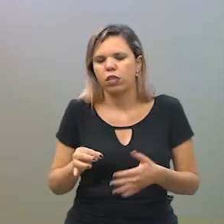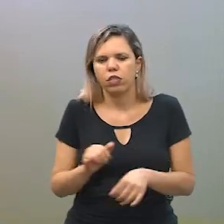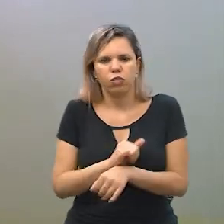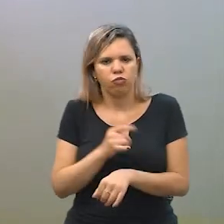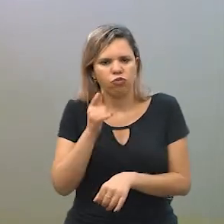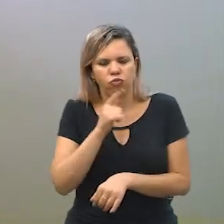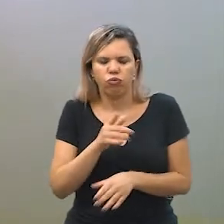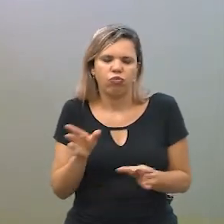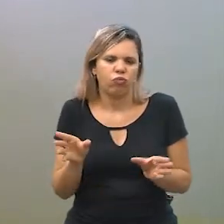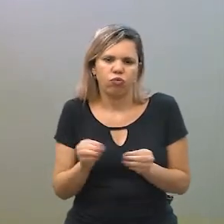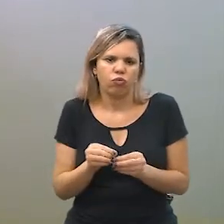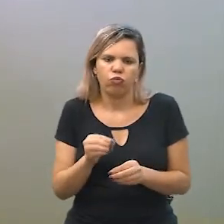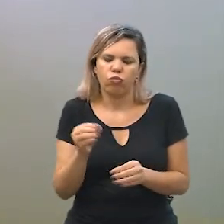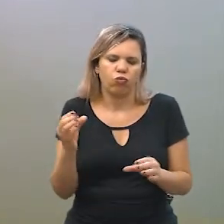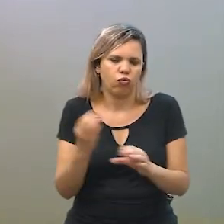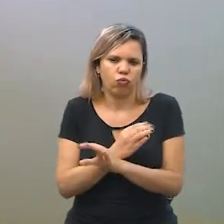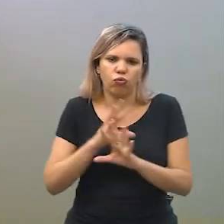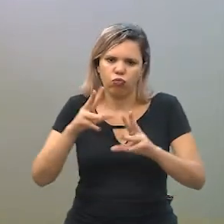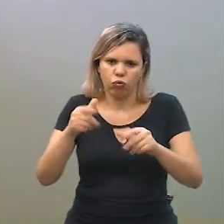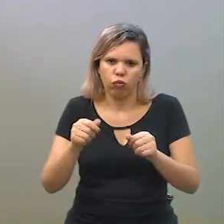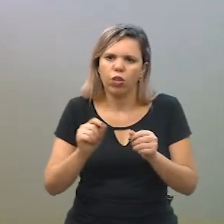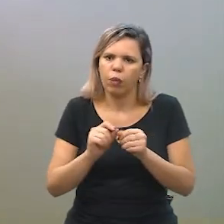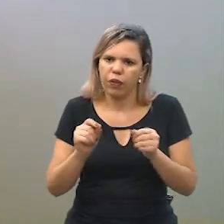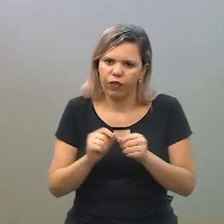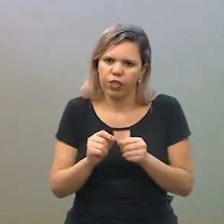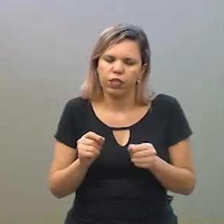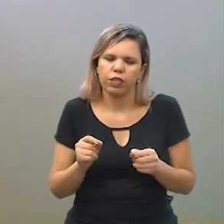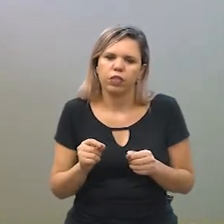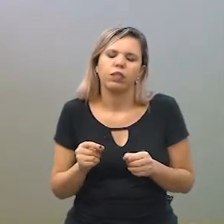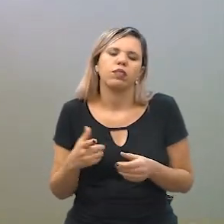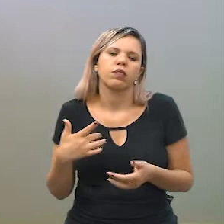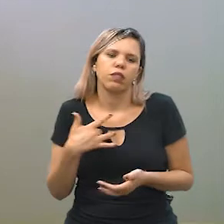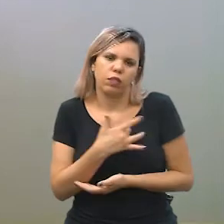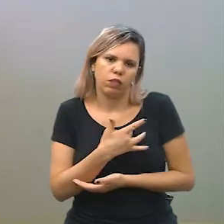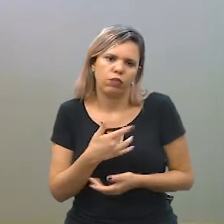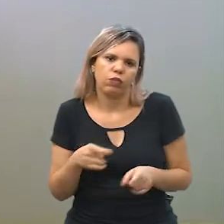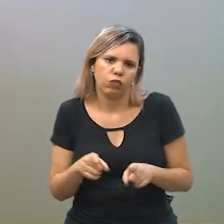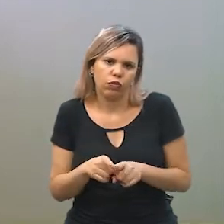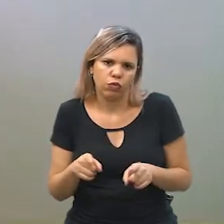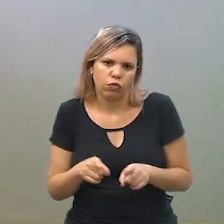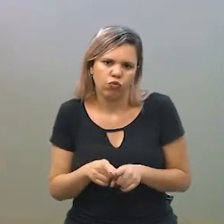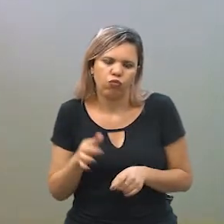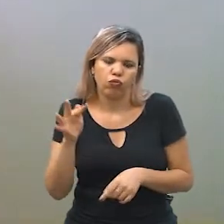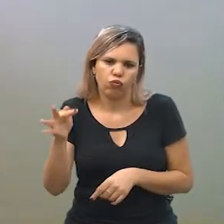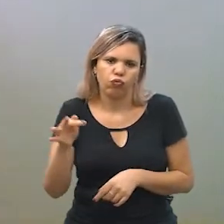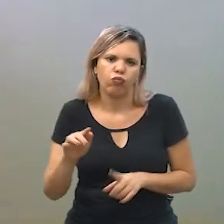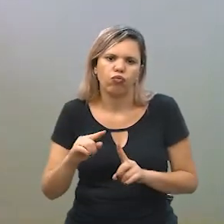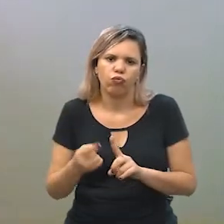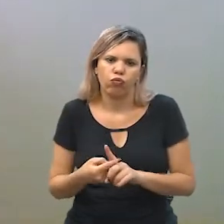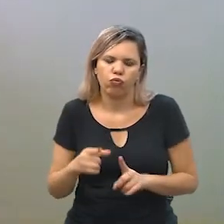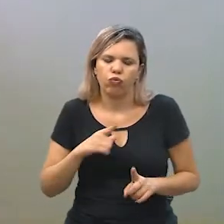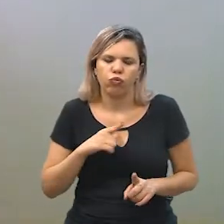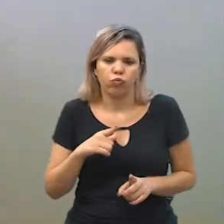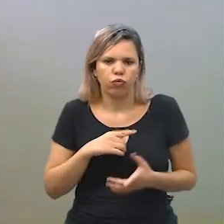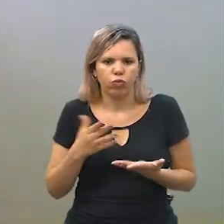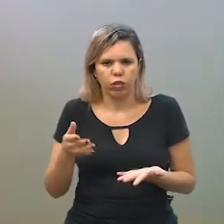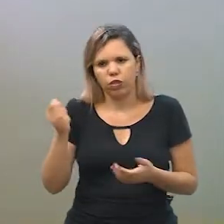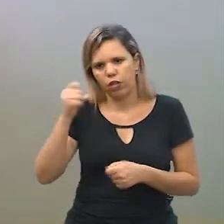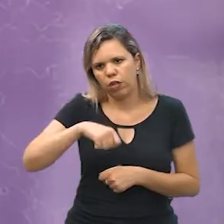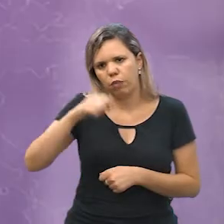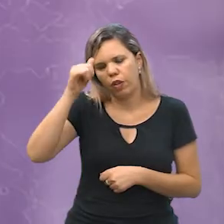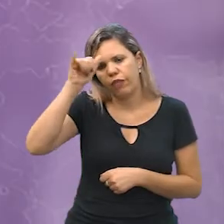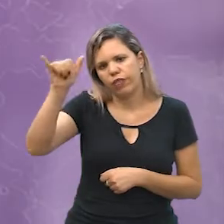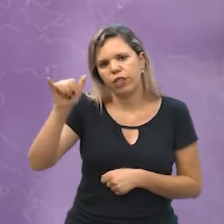consigo inibir 100%, mas várias medidas na atenção a uma futura gestação, quando eu tenho prematuro, para